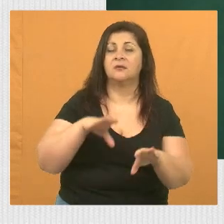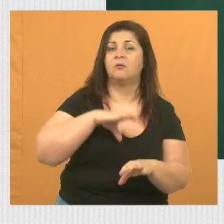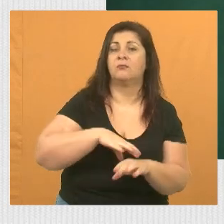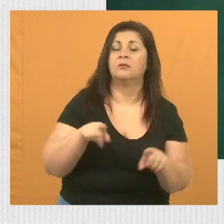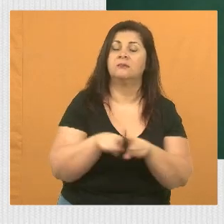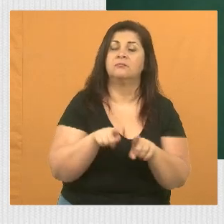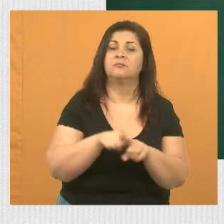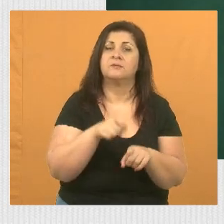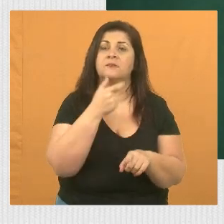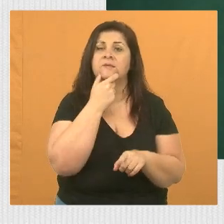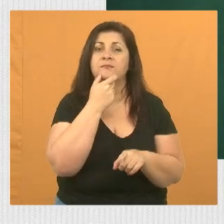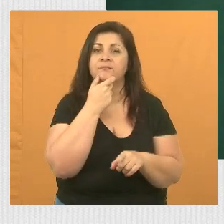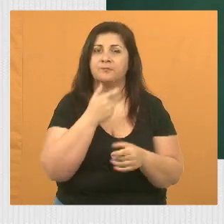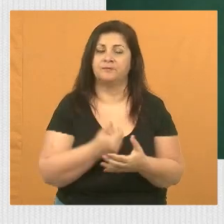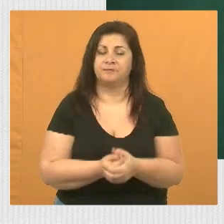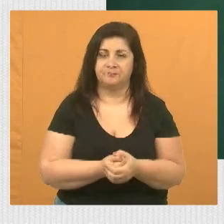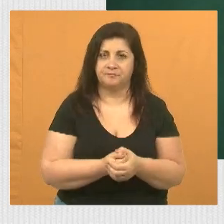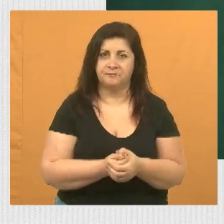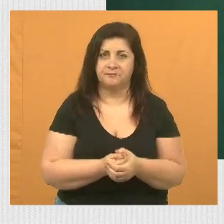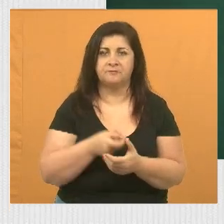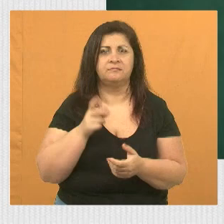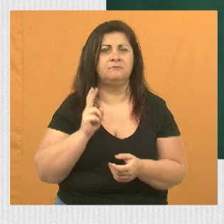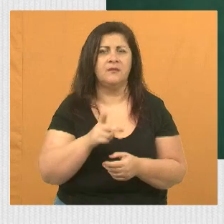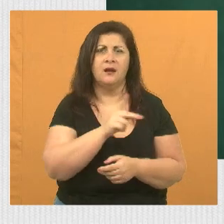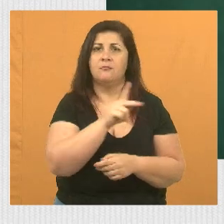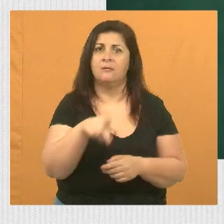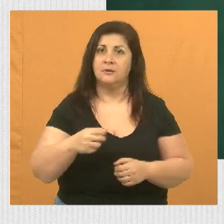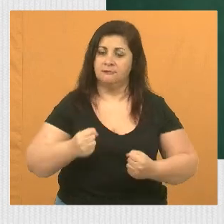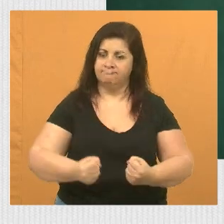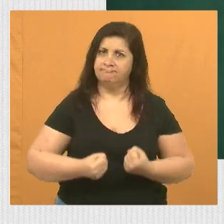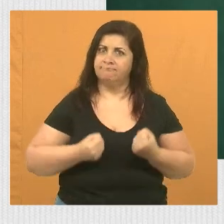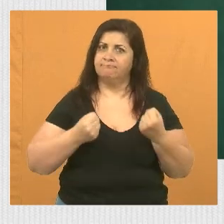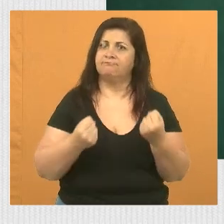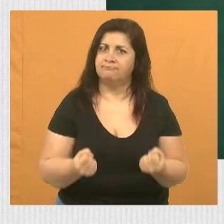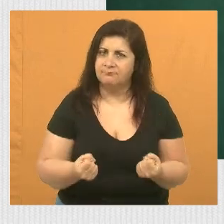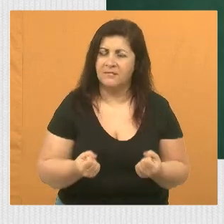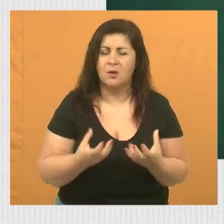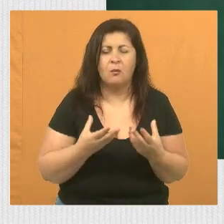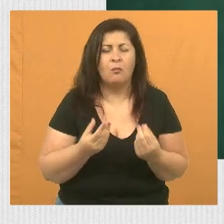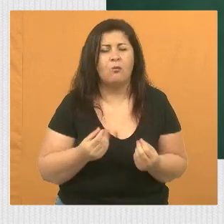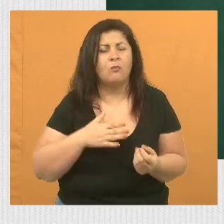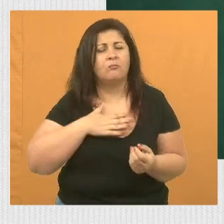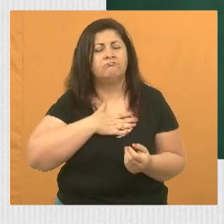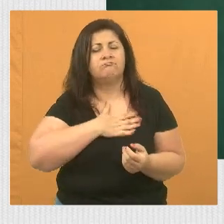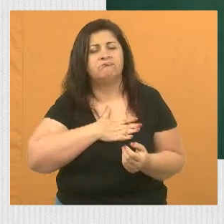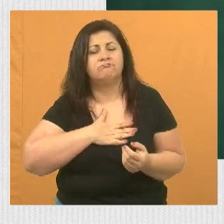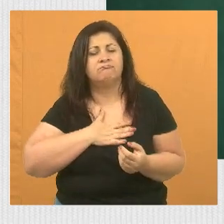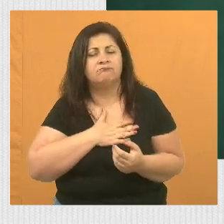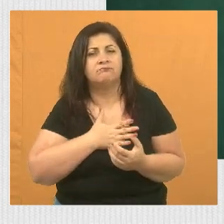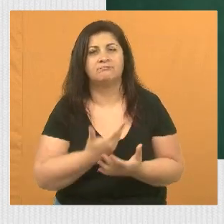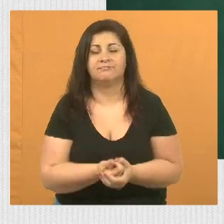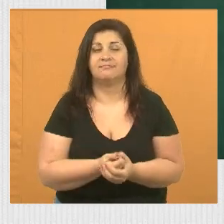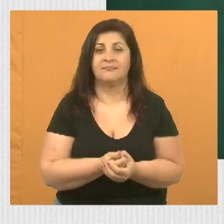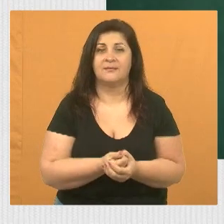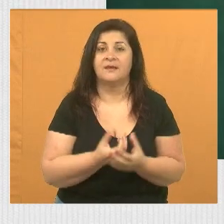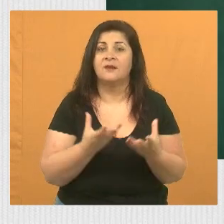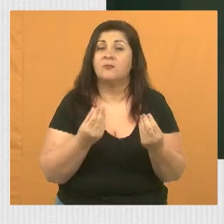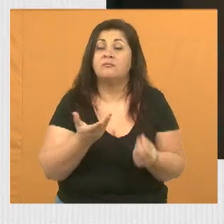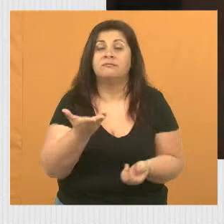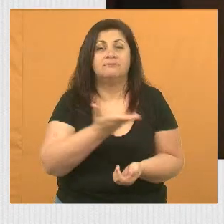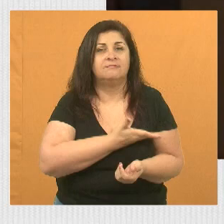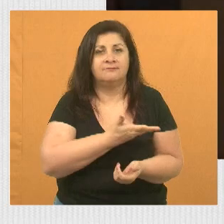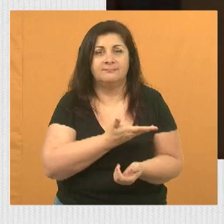inglesa. E ela sempre foi uma pessoa muito dedicada, muito humana, uma pessoa assim que é muito